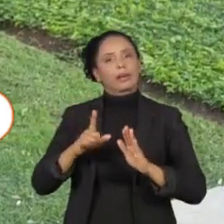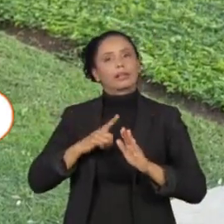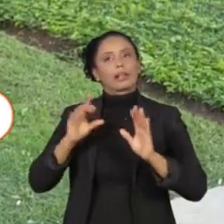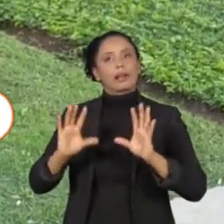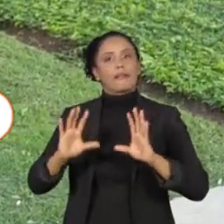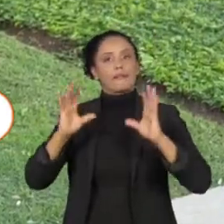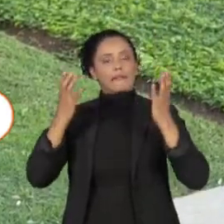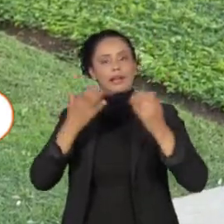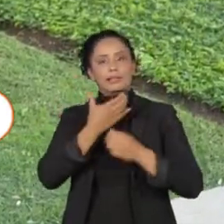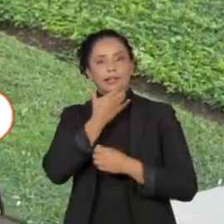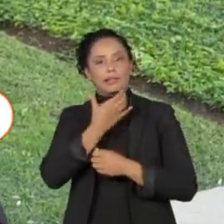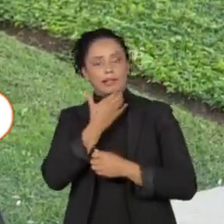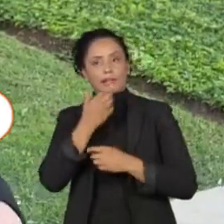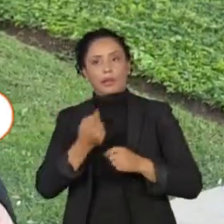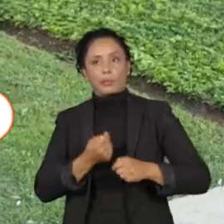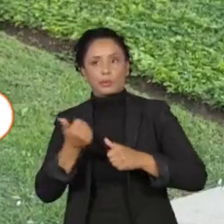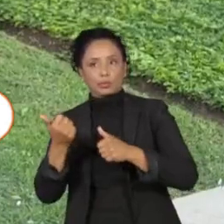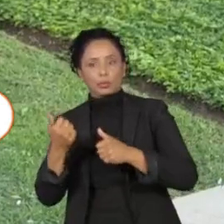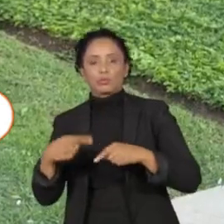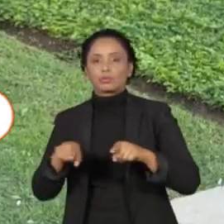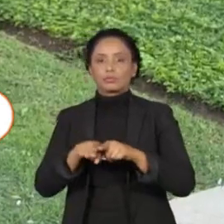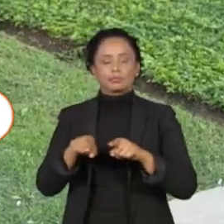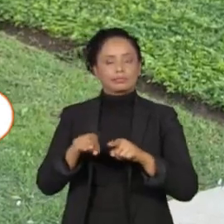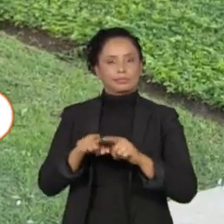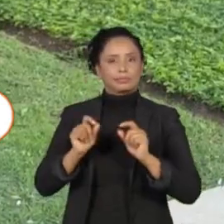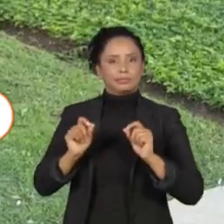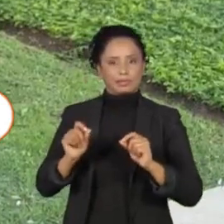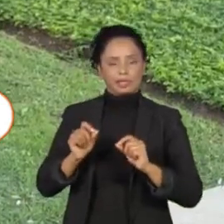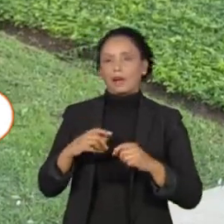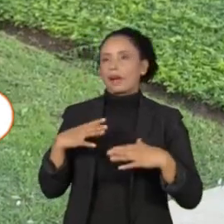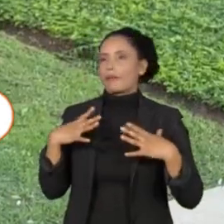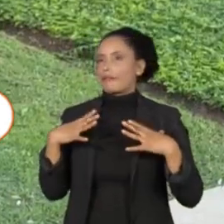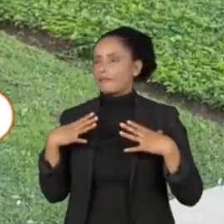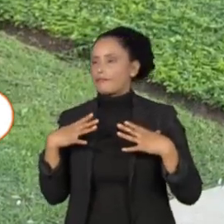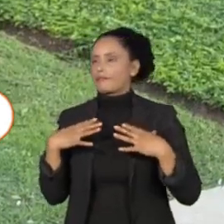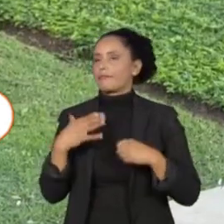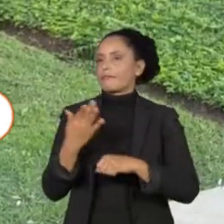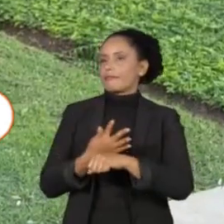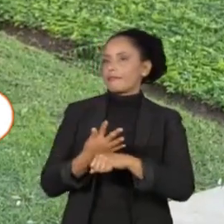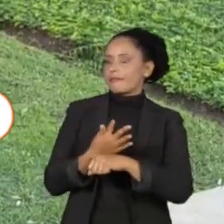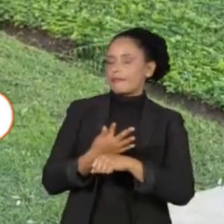e das férias agora em dezembro e janeiro também preocupa